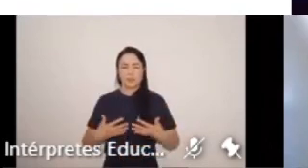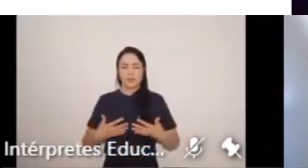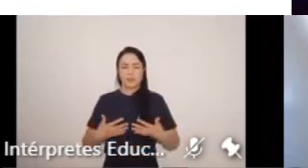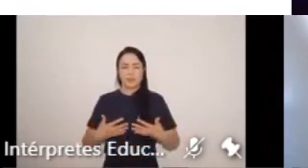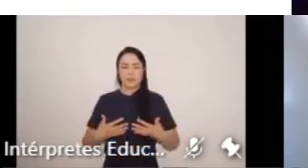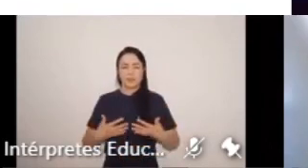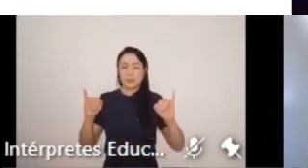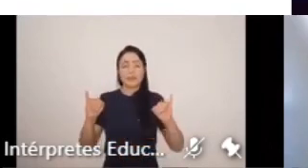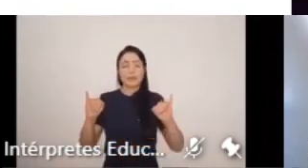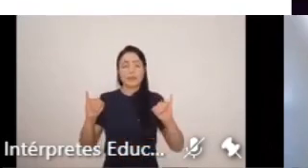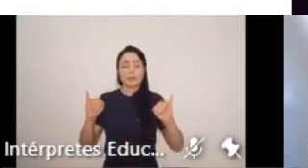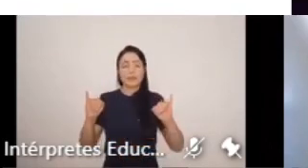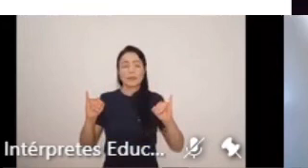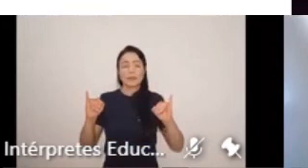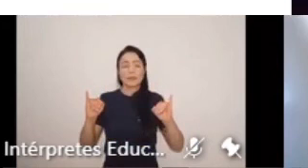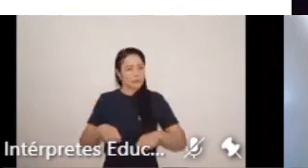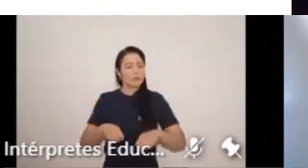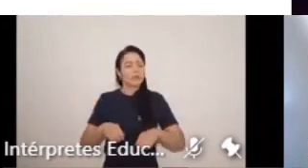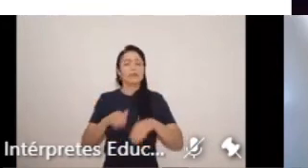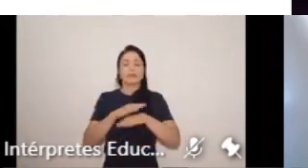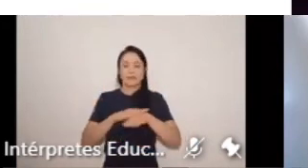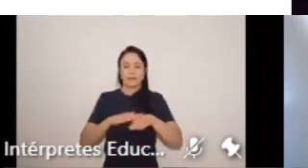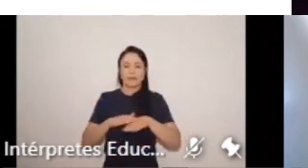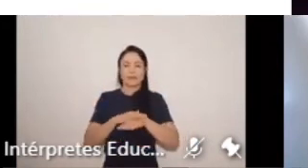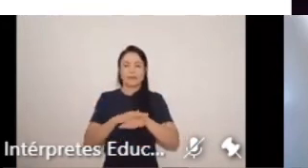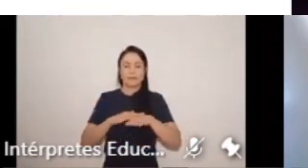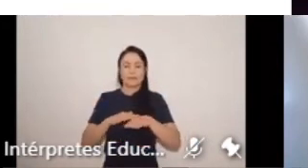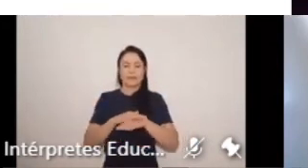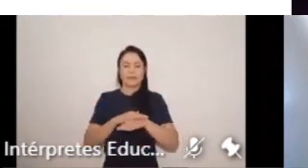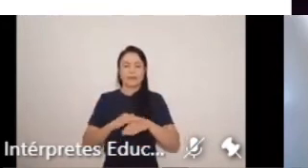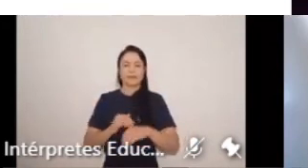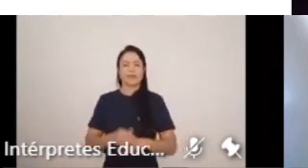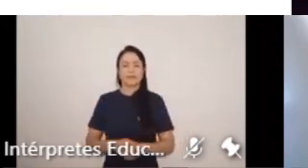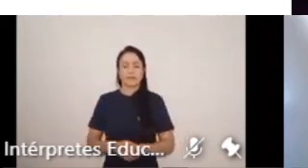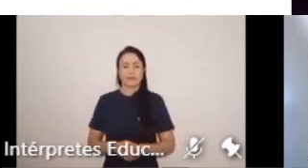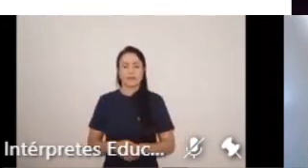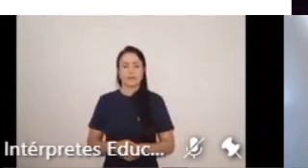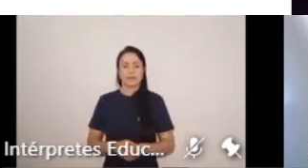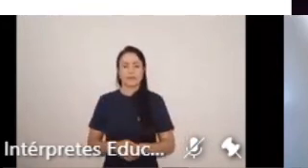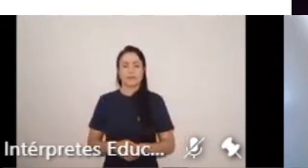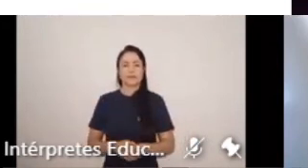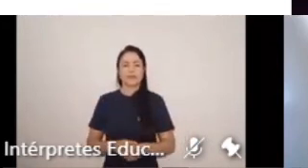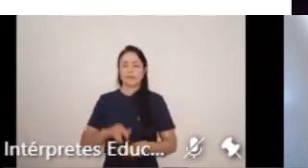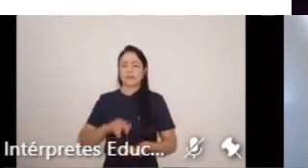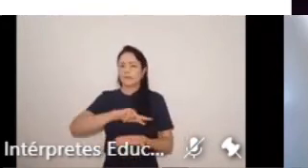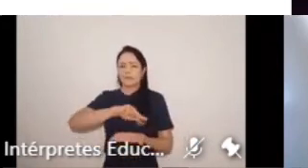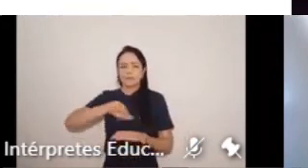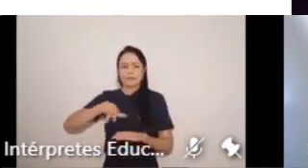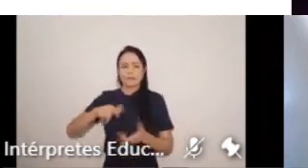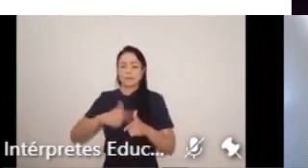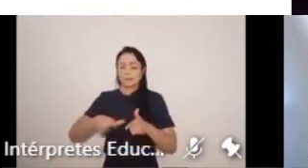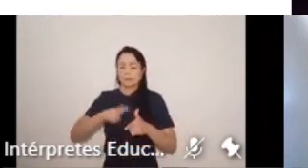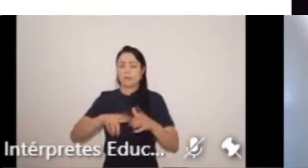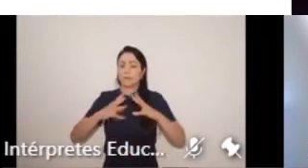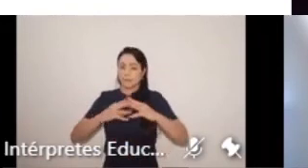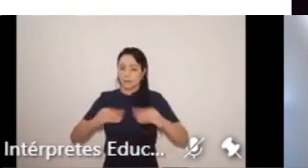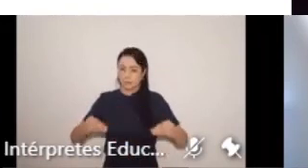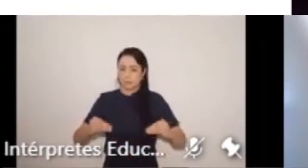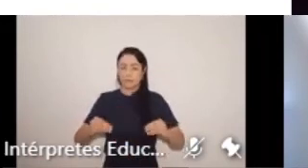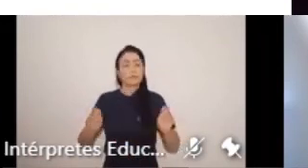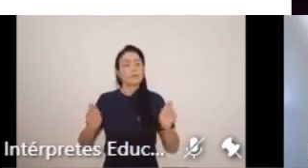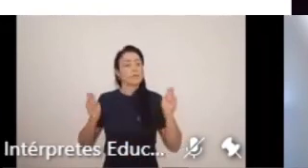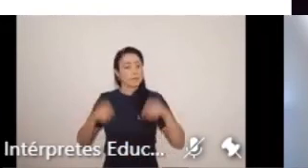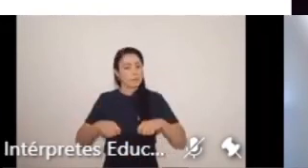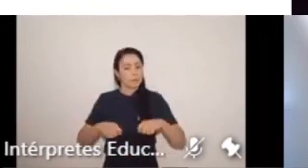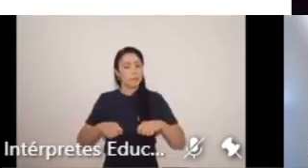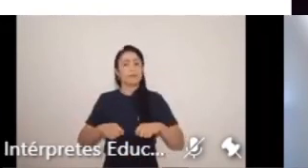destacando que é possível ter uma conversa e canais de solução efetiva de demanda extrajudiciais.